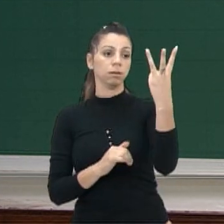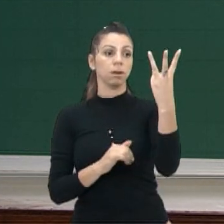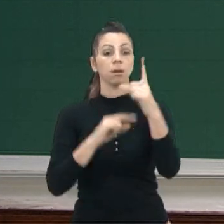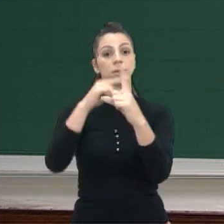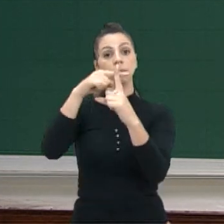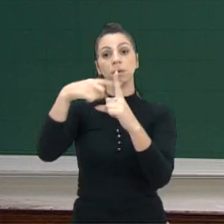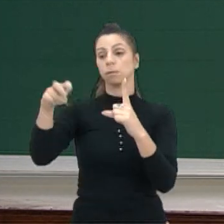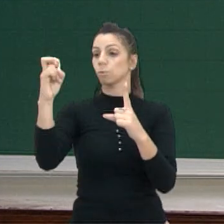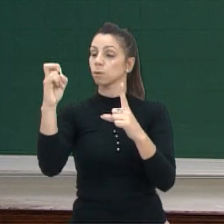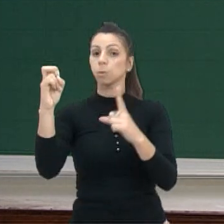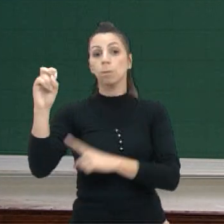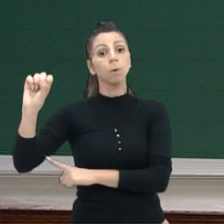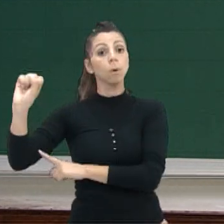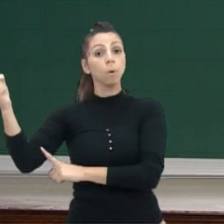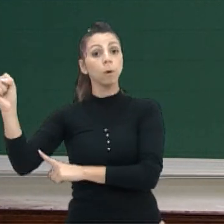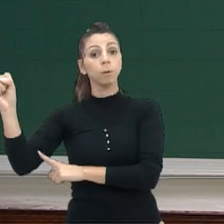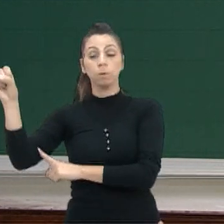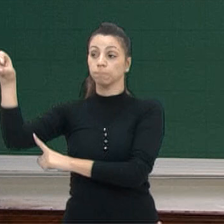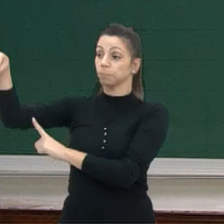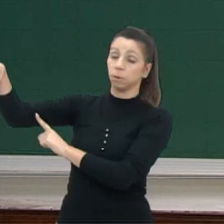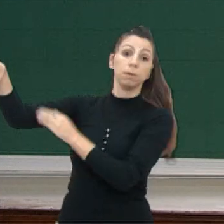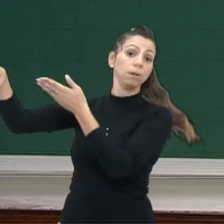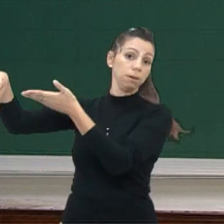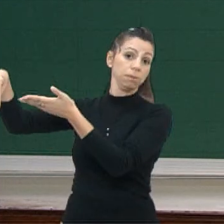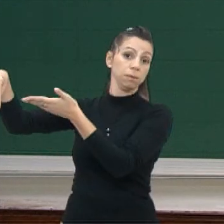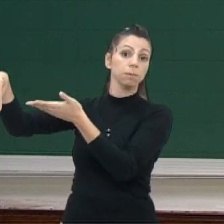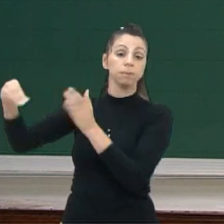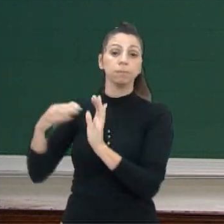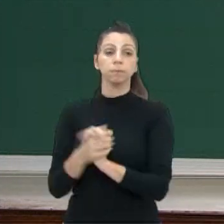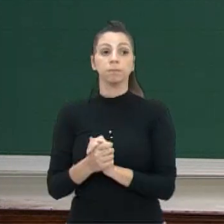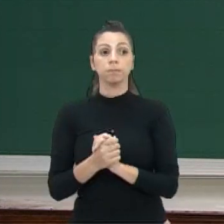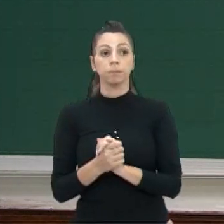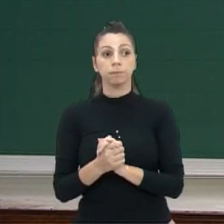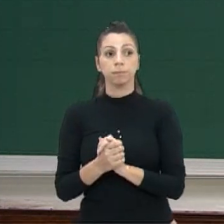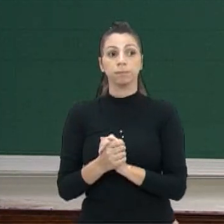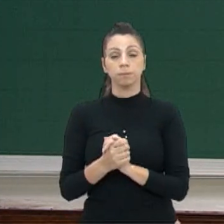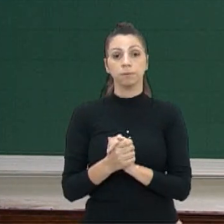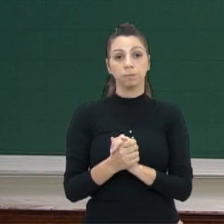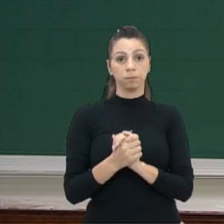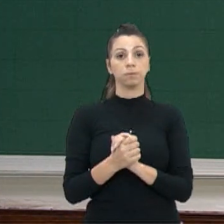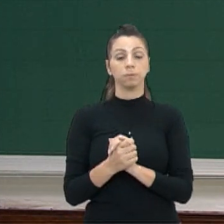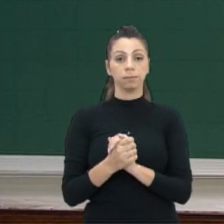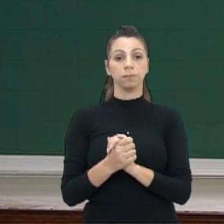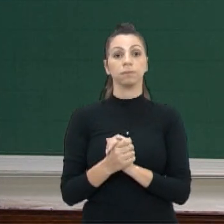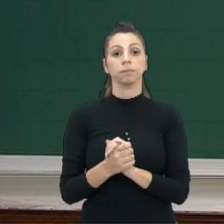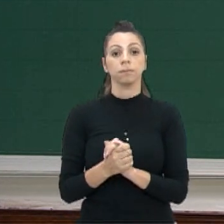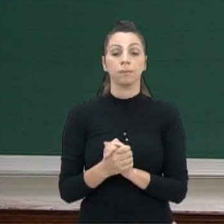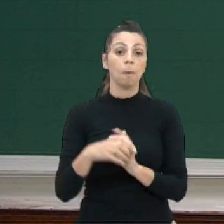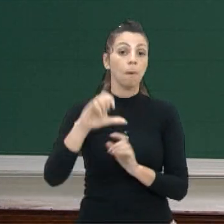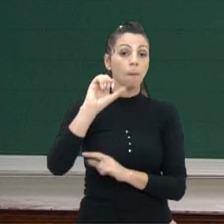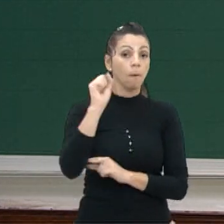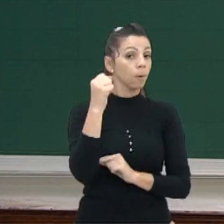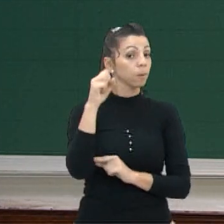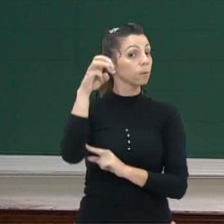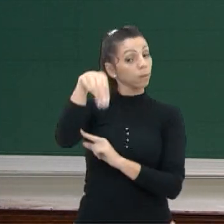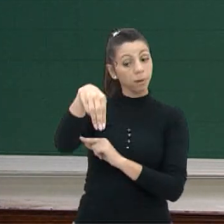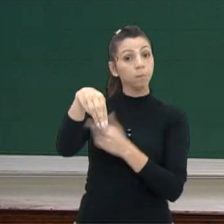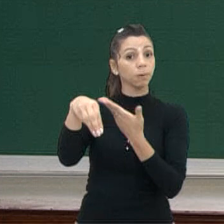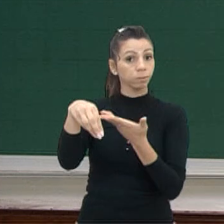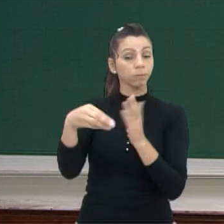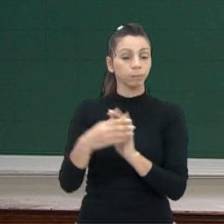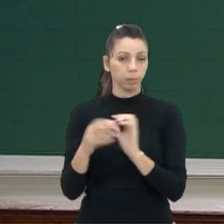dá 8, e vou repetir essa parte literal, que é o meu m. Então, aqui o 3m mais 5m vai ficar 8m,